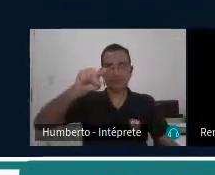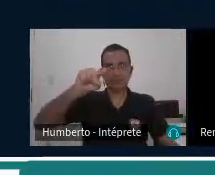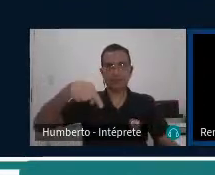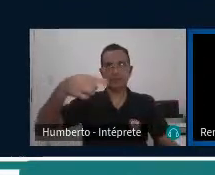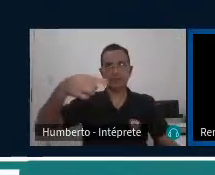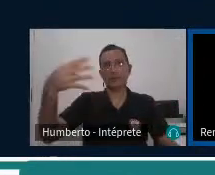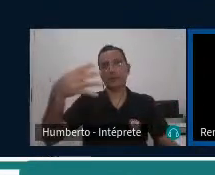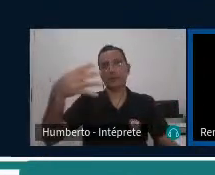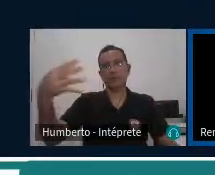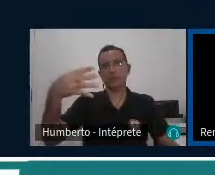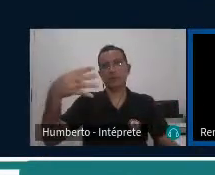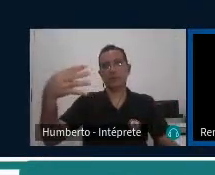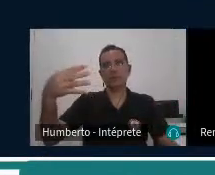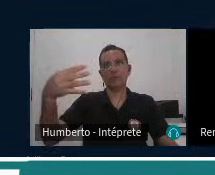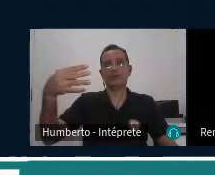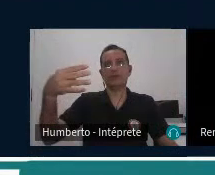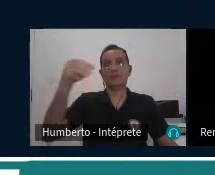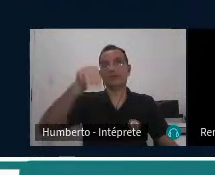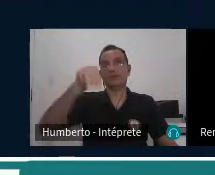milímetros